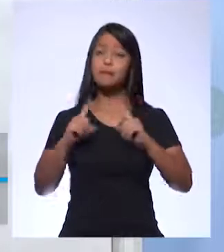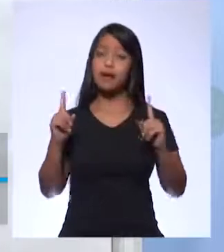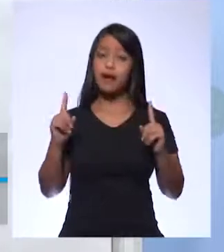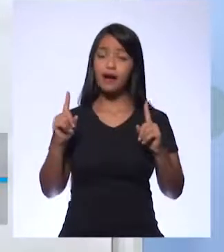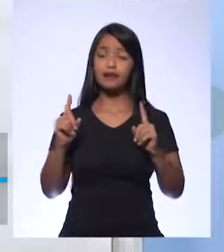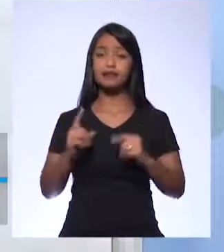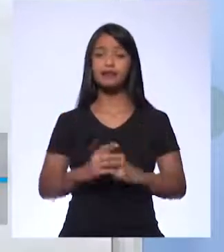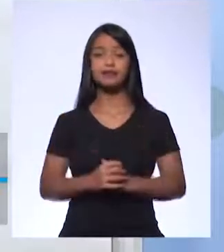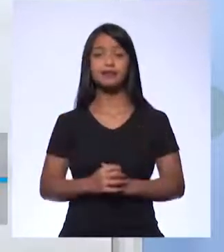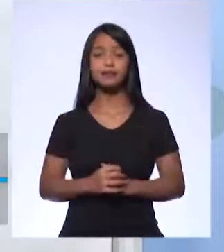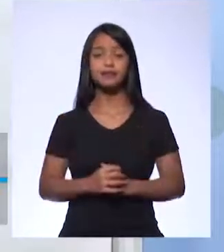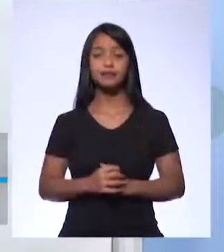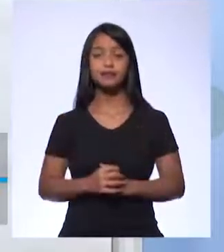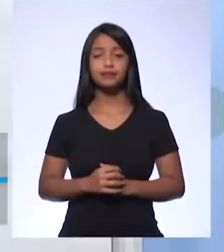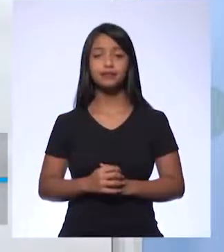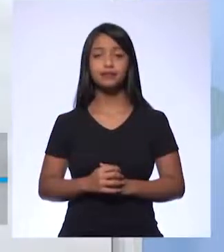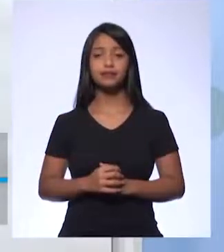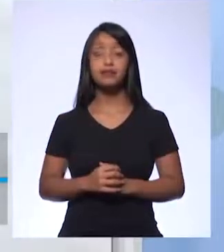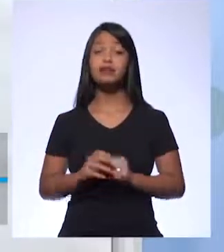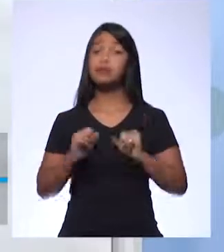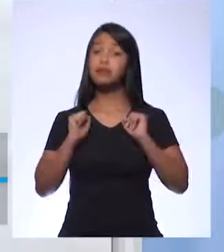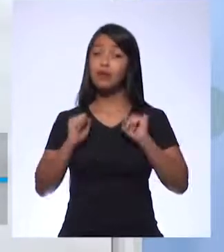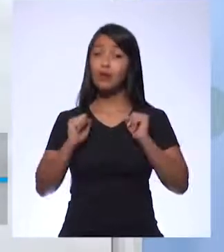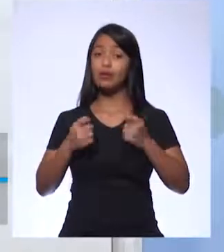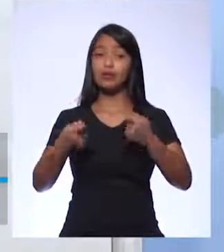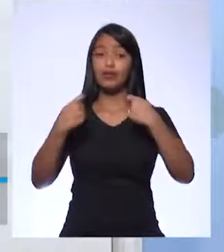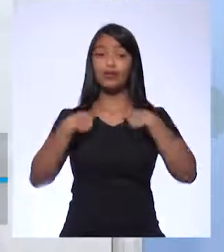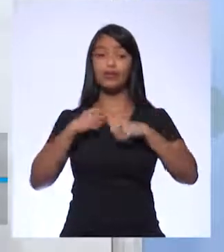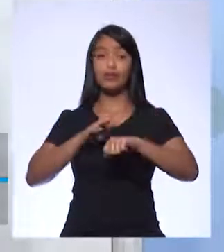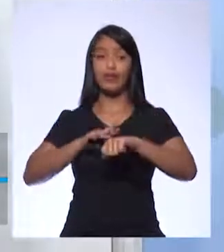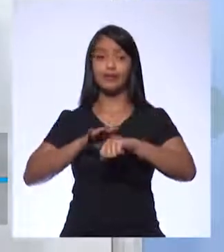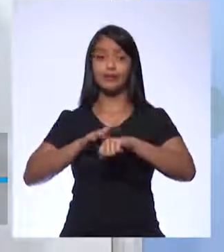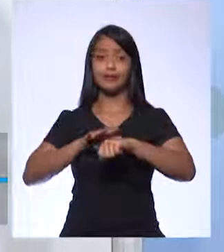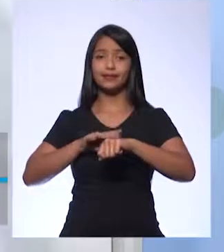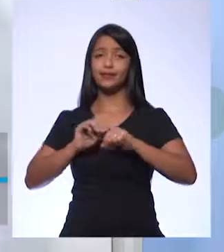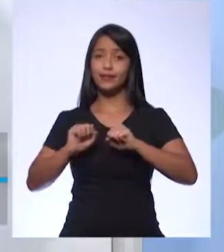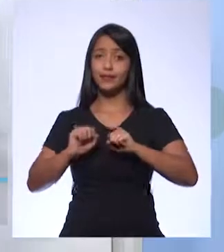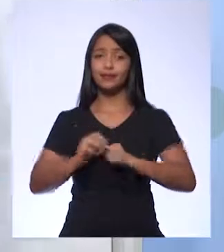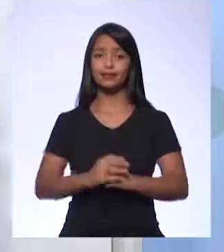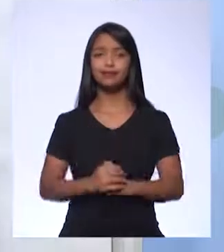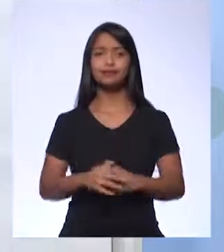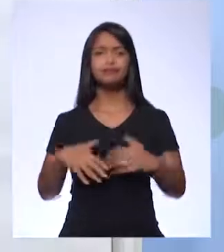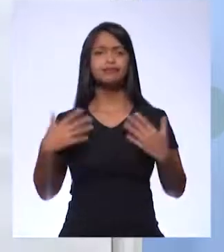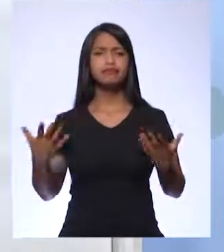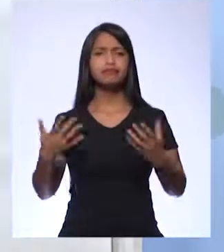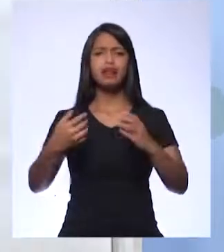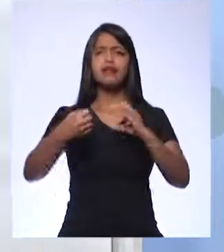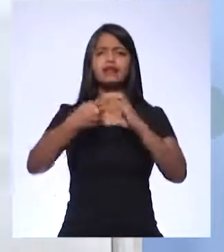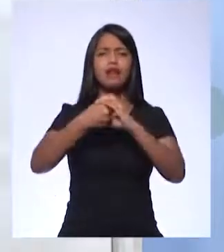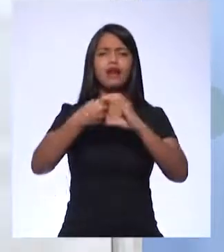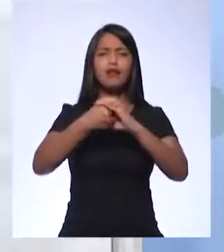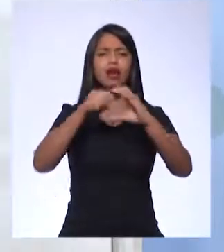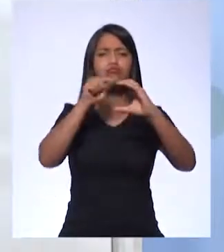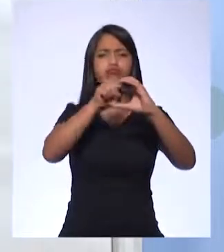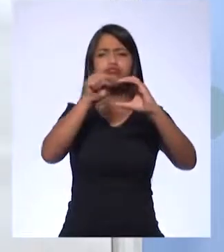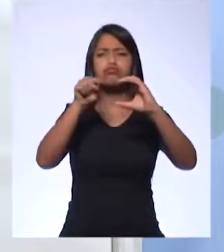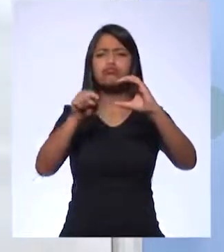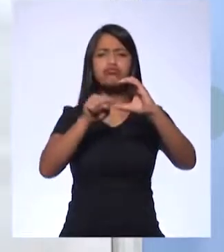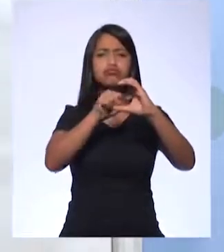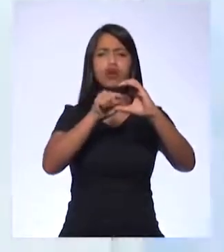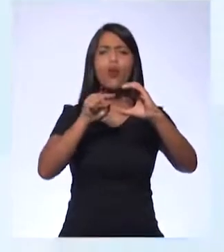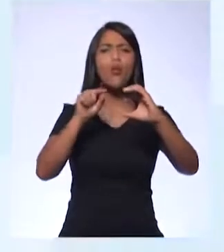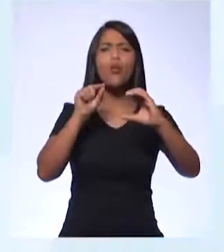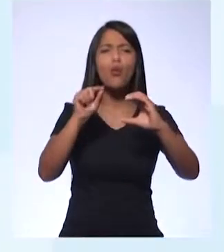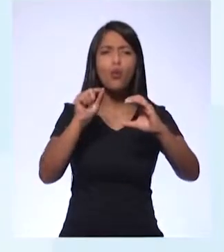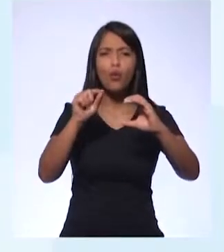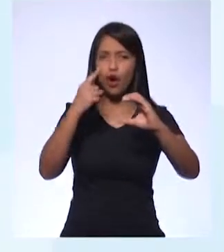pode também causar doenças, tá bom? Então, só para a gente recordar o que é uma célula eucarionte. Aí tem uma